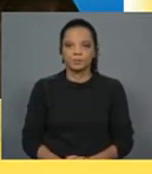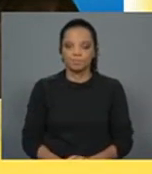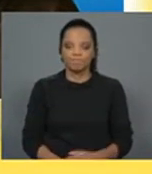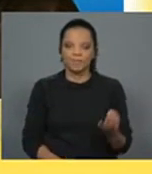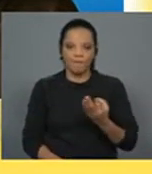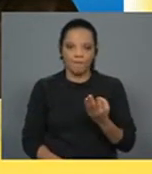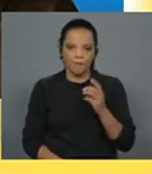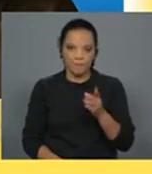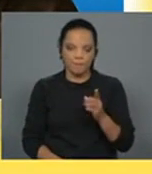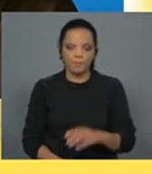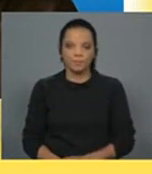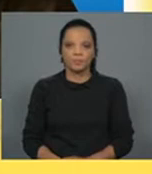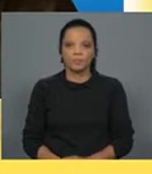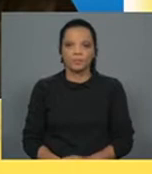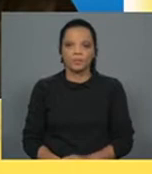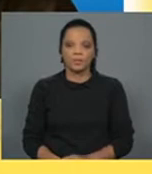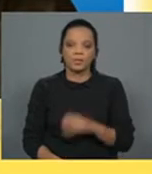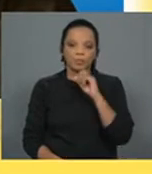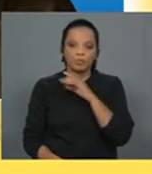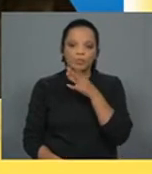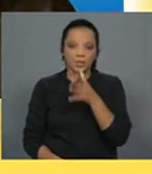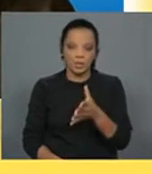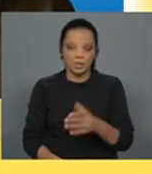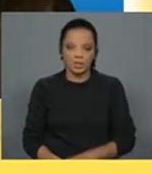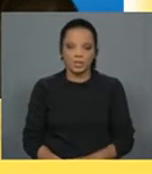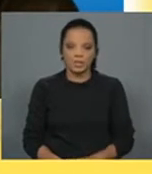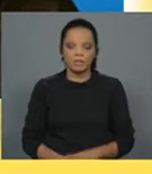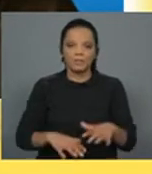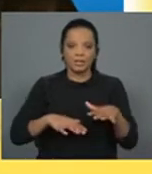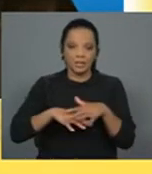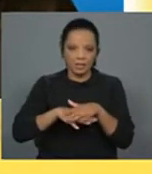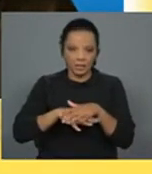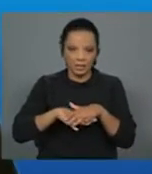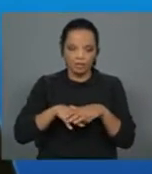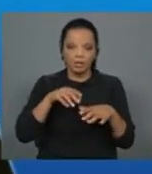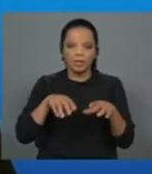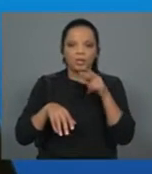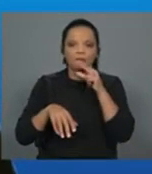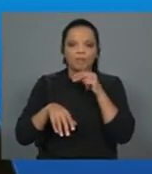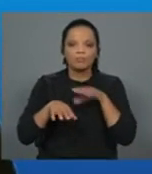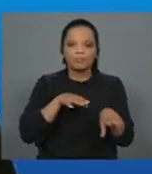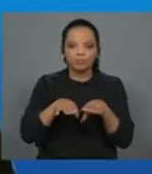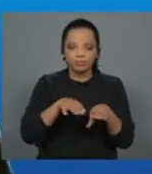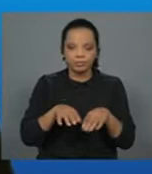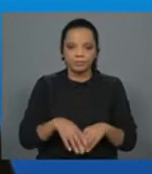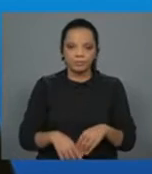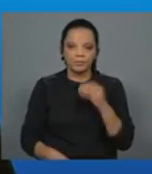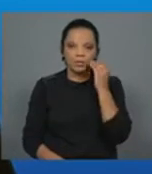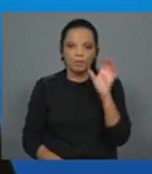Exatamente. O que nós podemos dizer a nível das redes sísmicas, portanto, são conjuntos